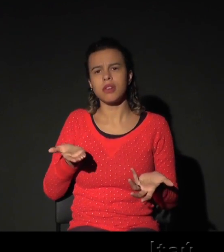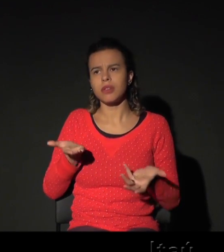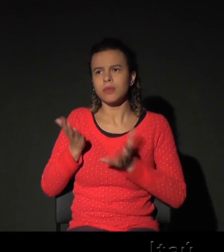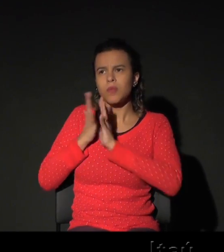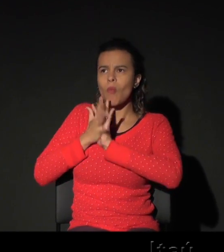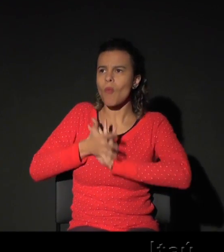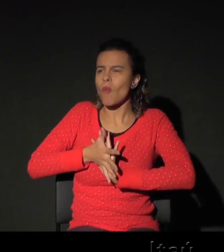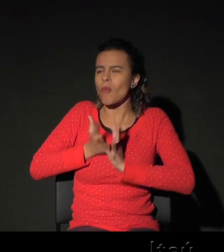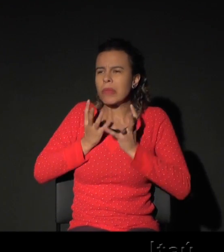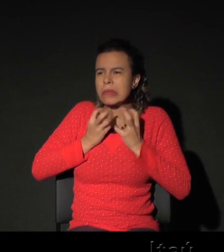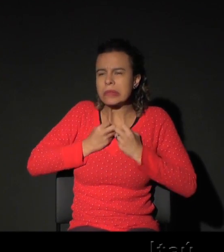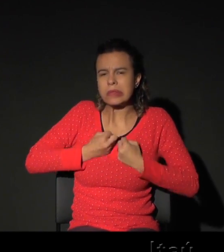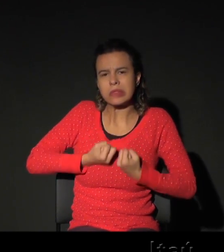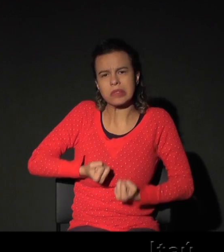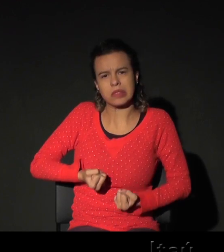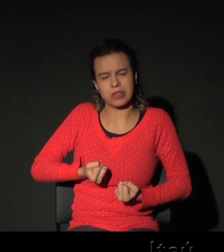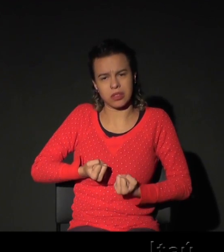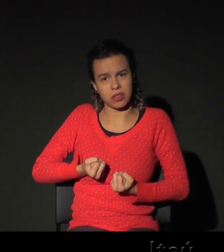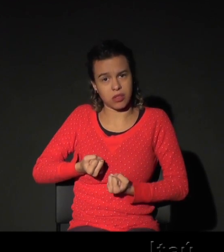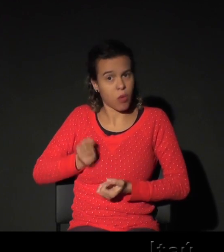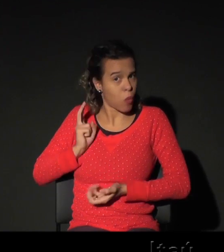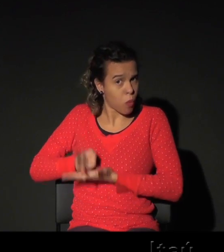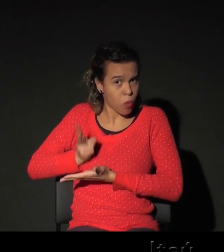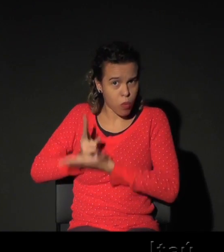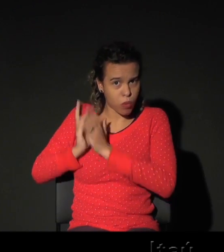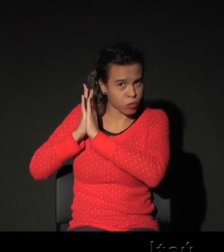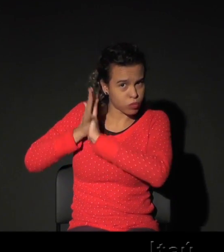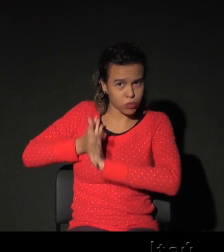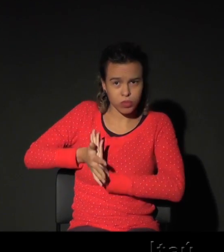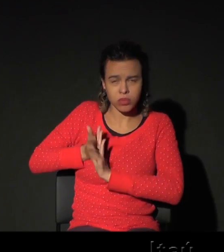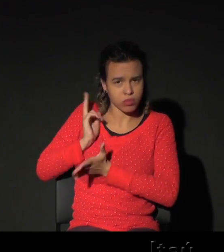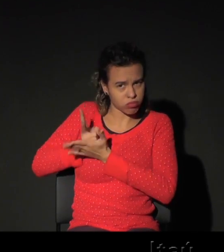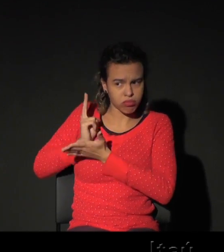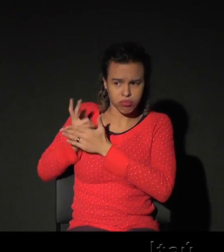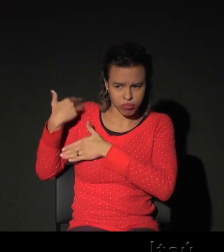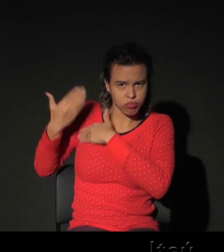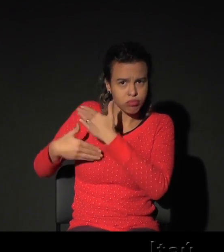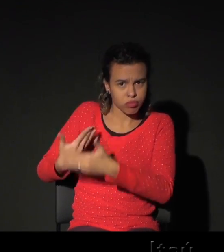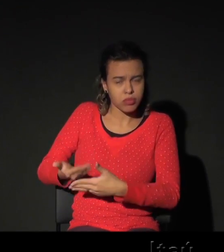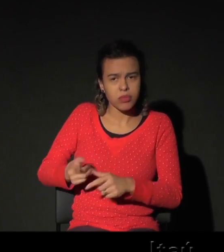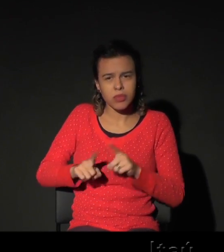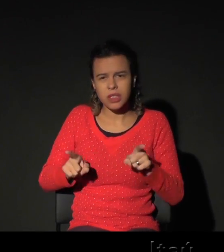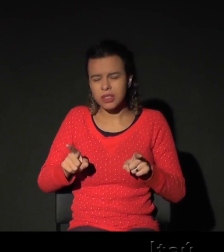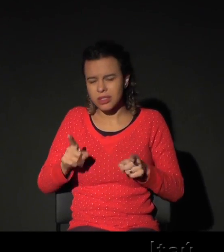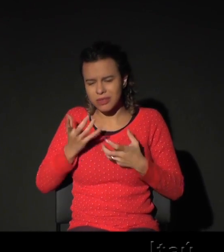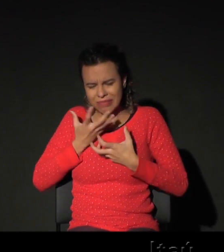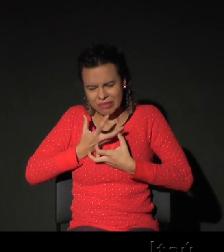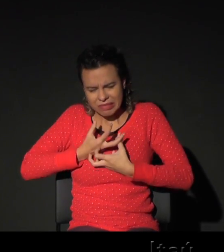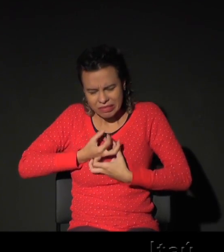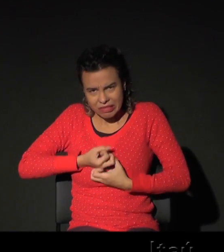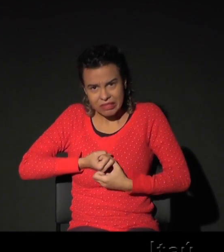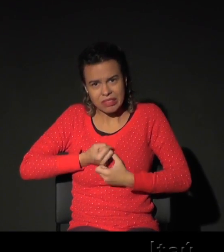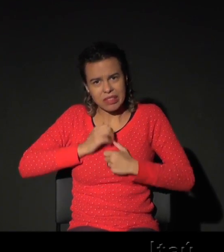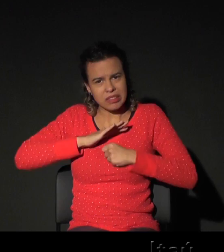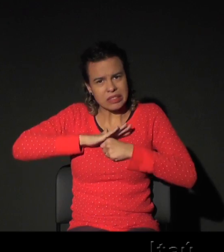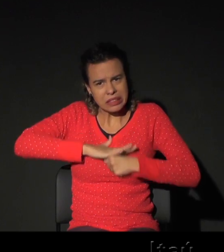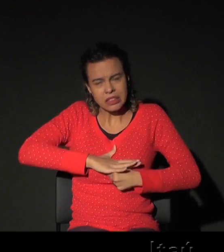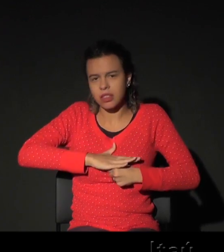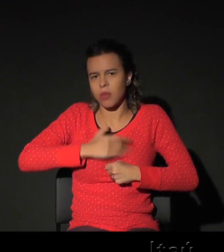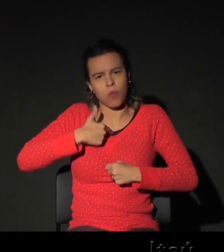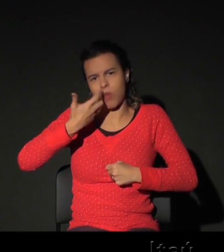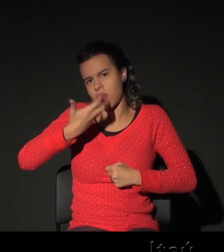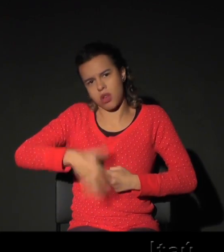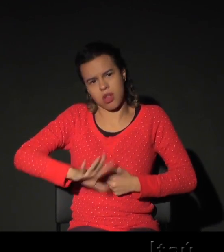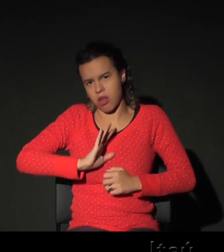Oprimido né porque a opressão ela continua mas um ser deprimido nós não queremos